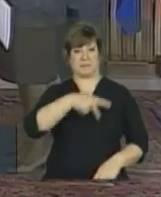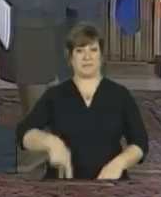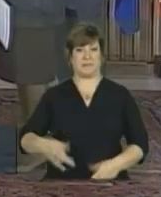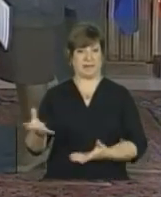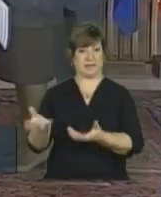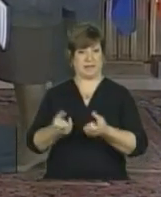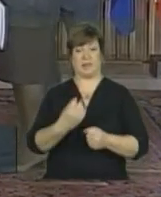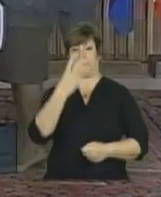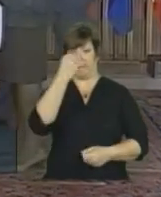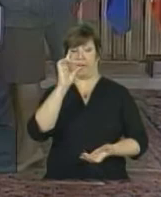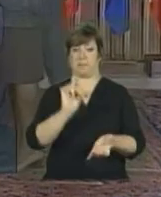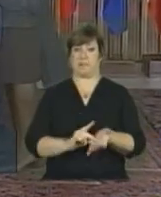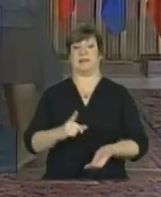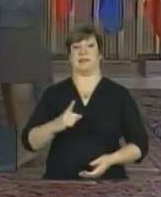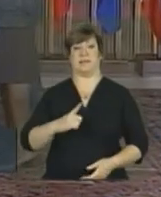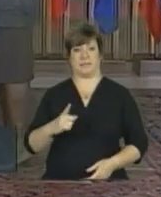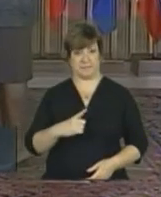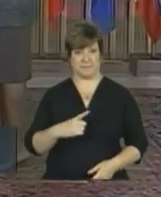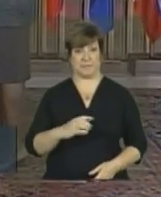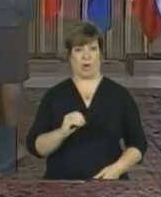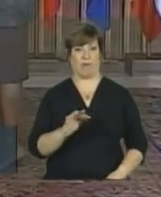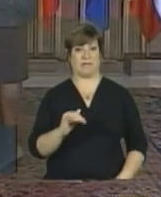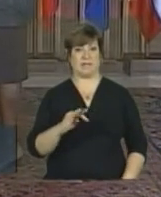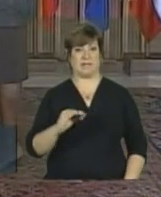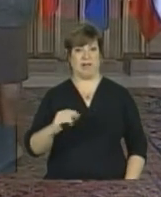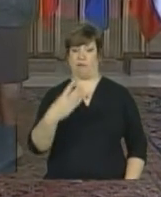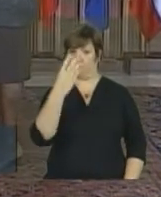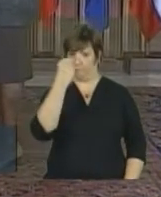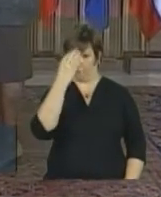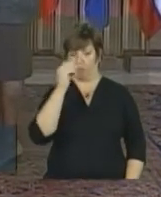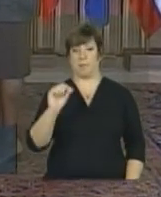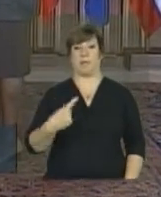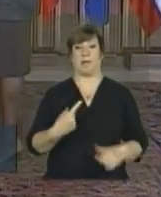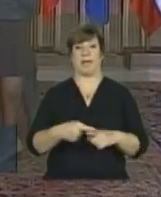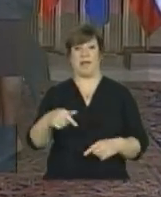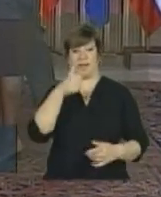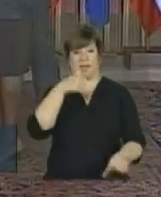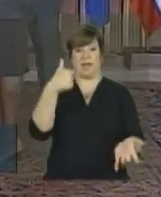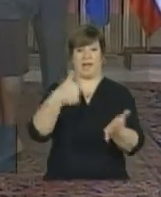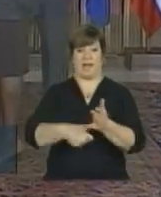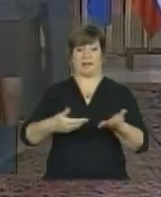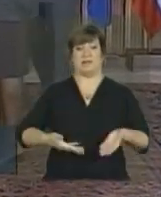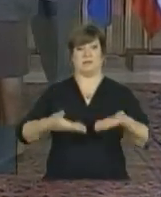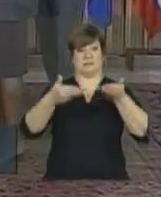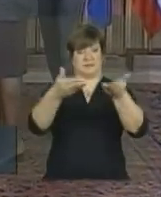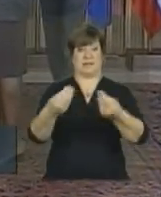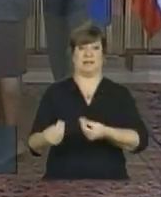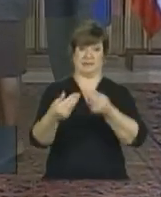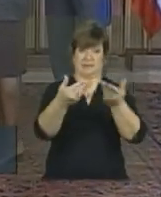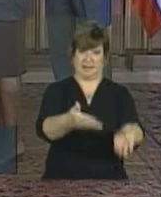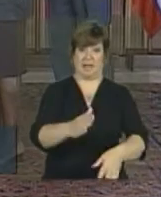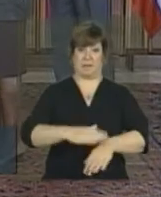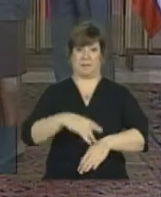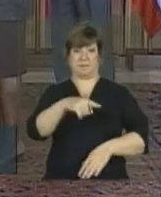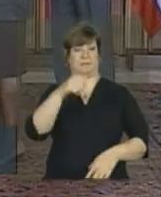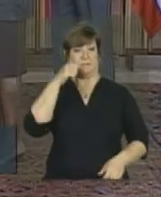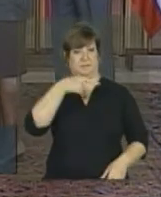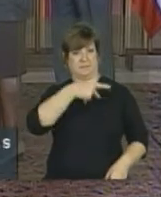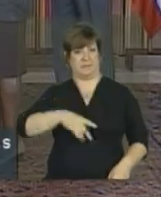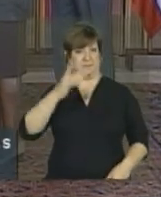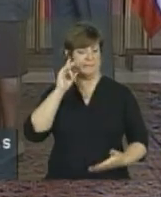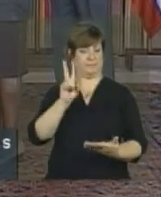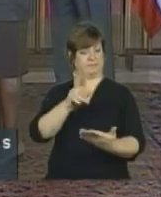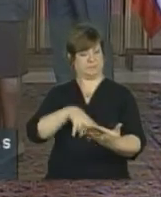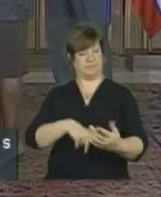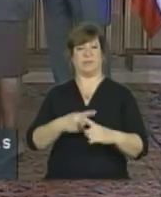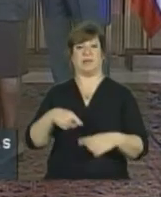recebe neste momento. E a partir do momento que essa carta de apresentação é entregue à presidenta, o